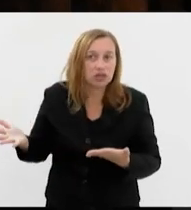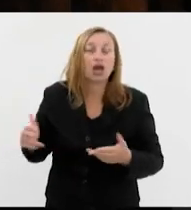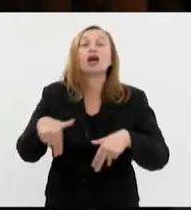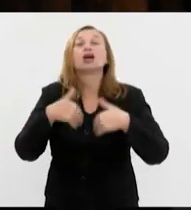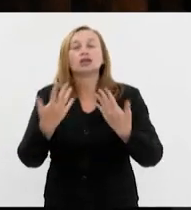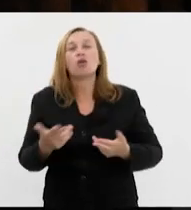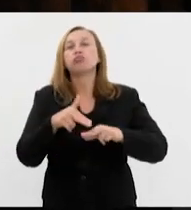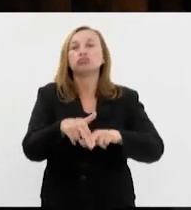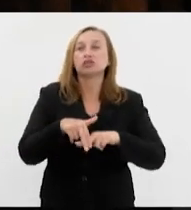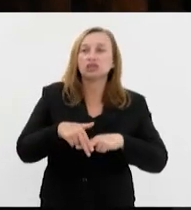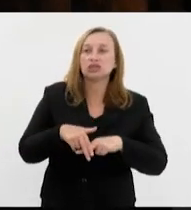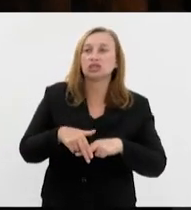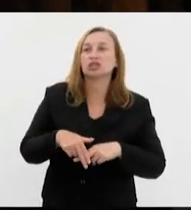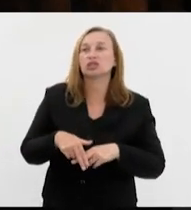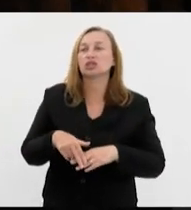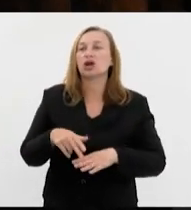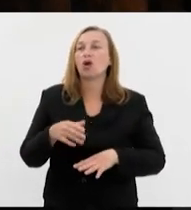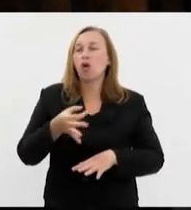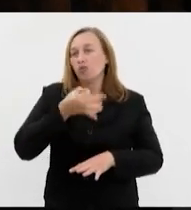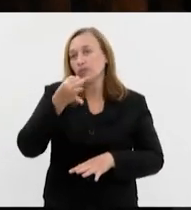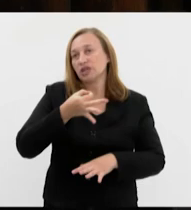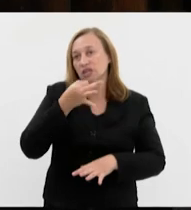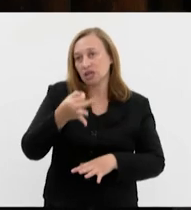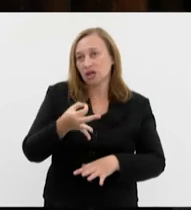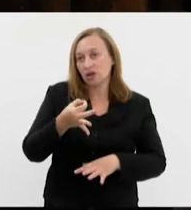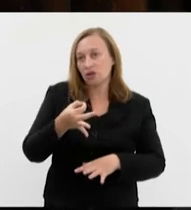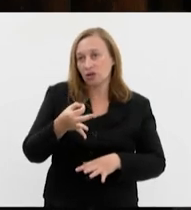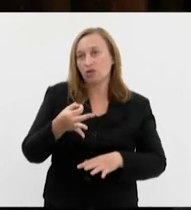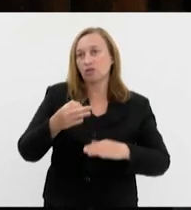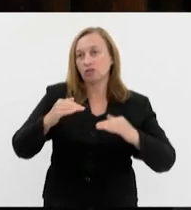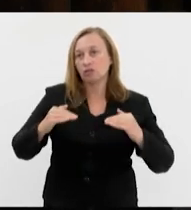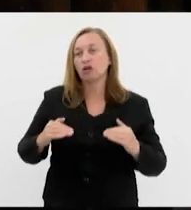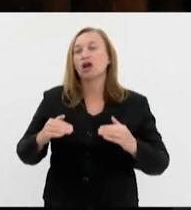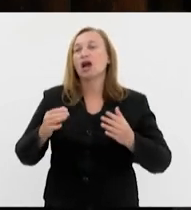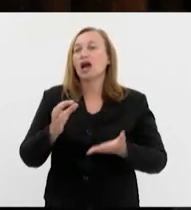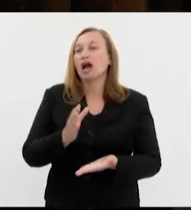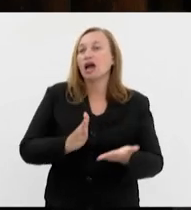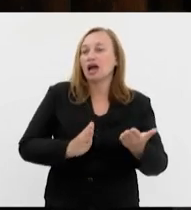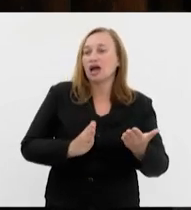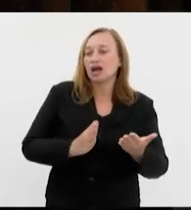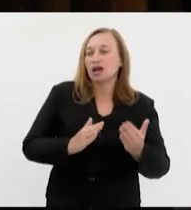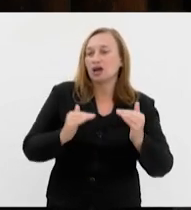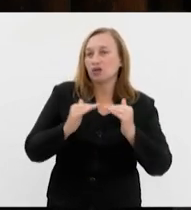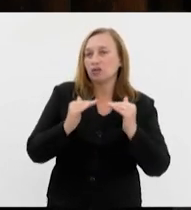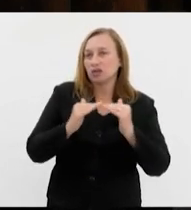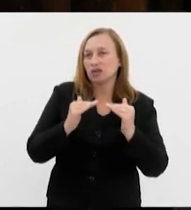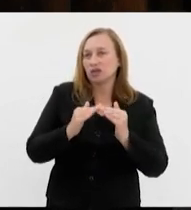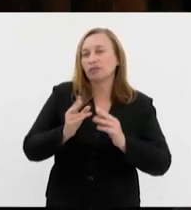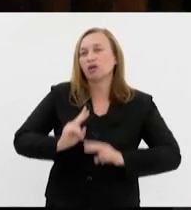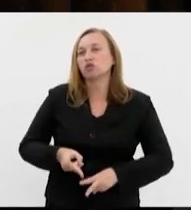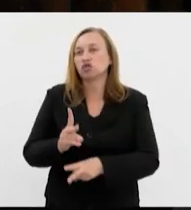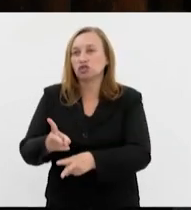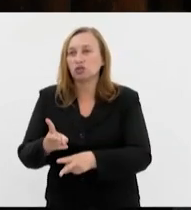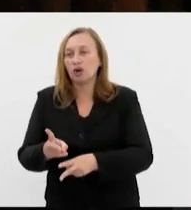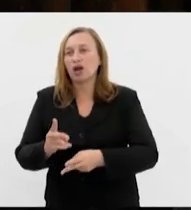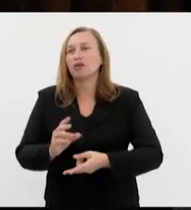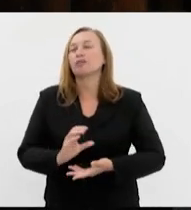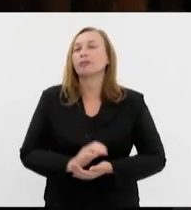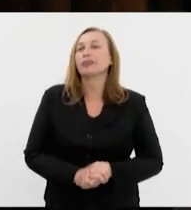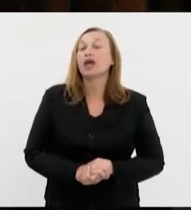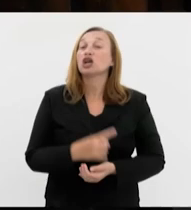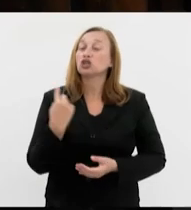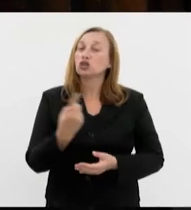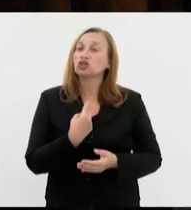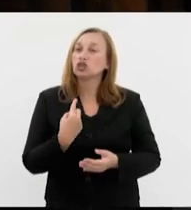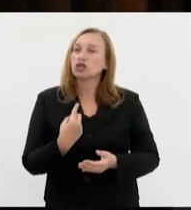por isso, a gente tem uma posição favorável à continuidade desses benefícios. Entretanto, a gente tem pautado